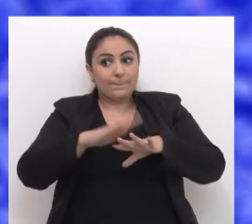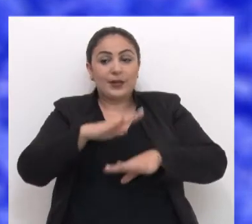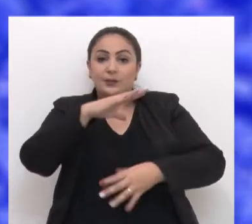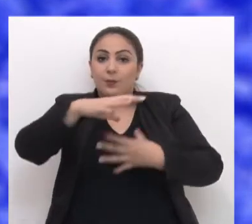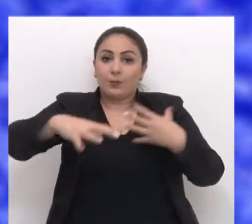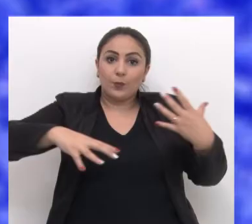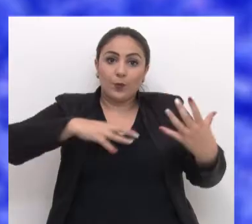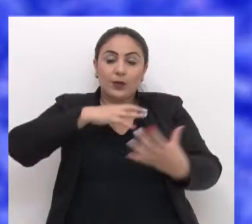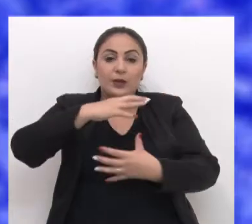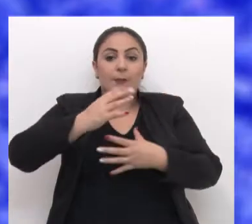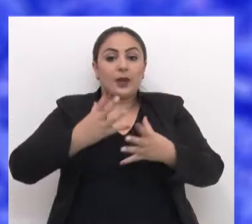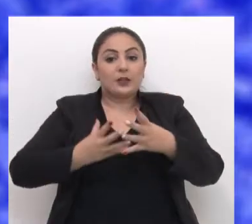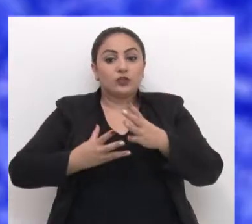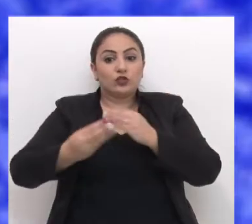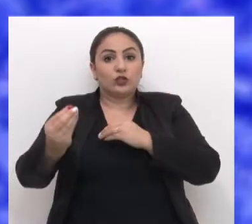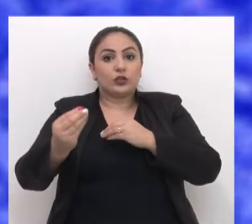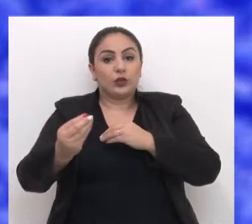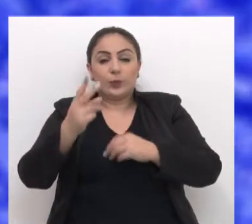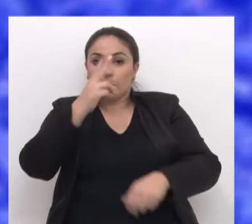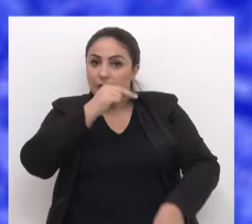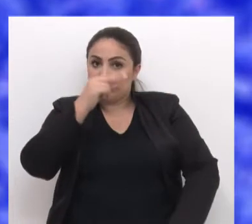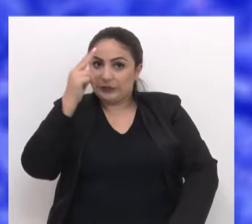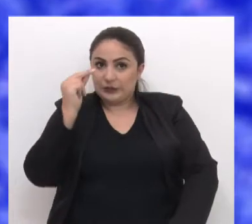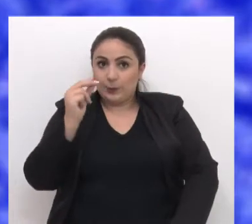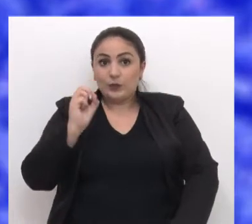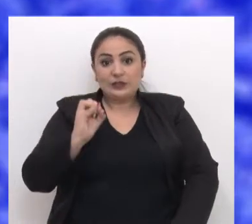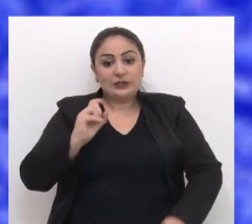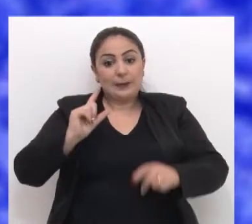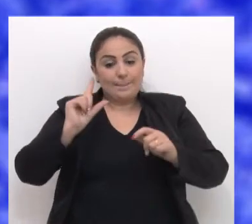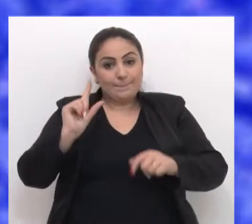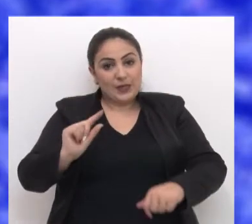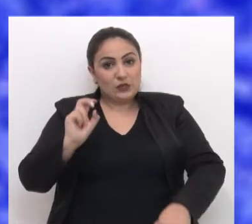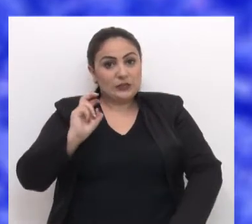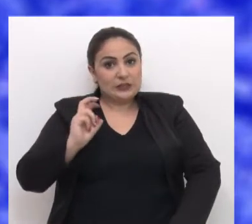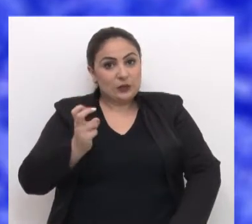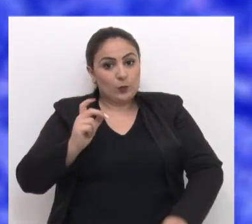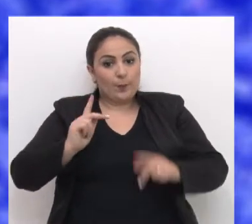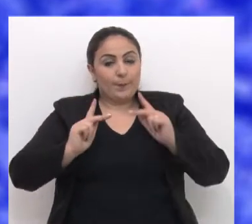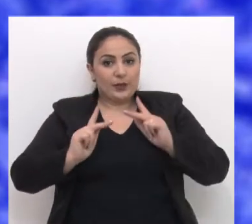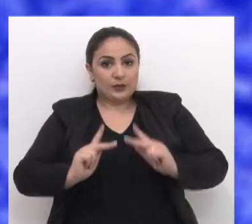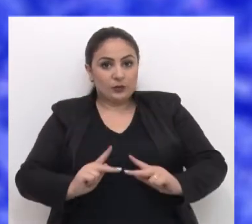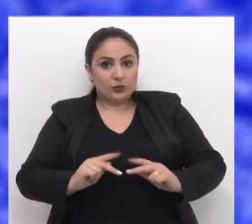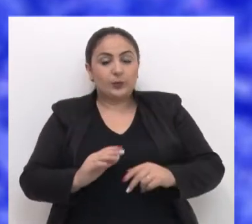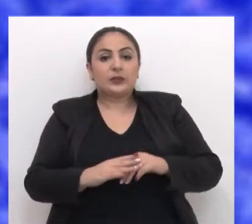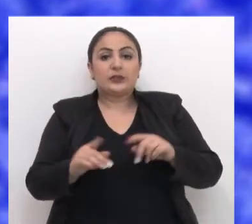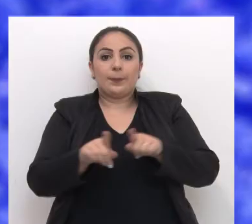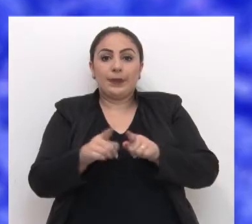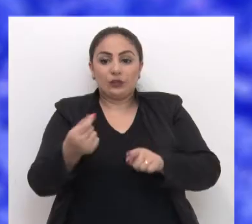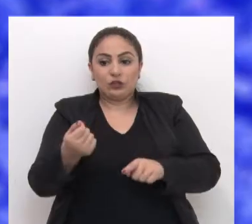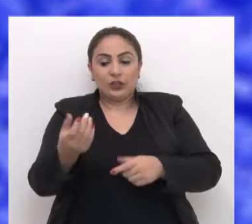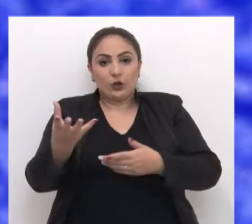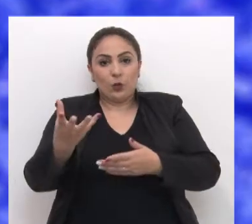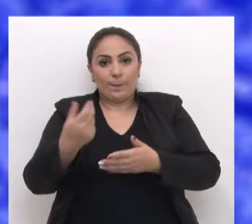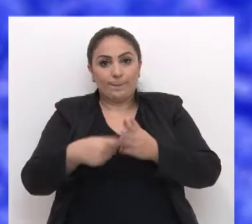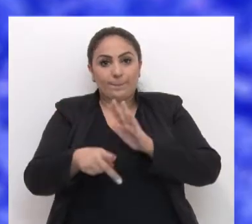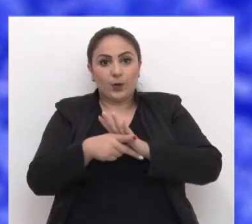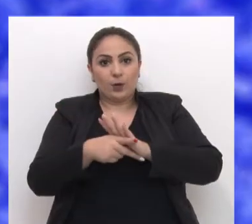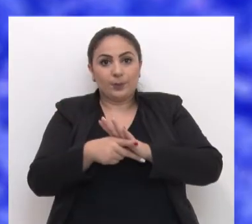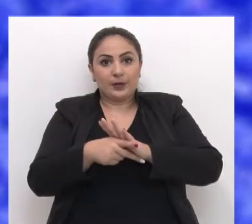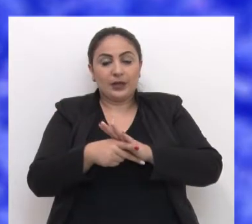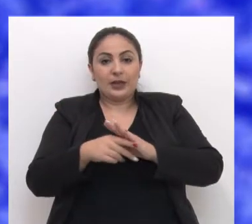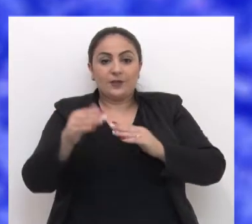mais polêmicos extingue municípios com menos de 5 mil habitantes e arrecadação própria inferior